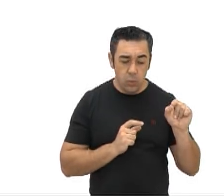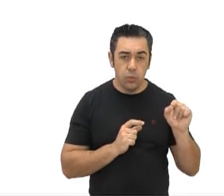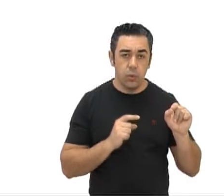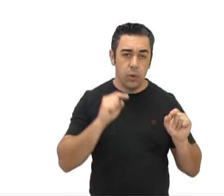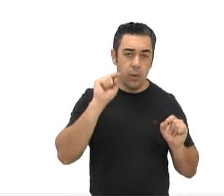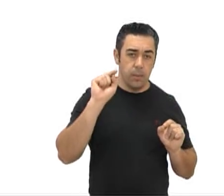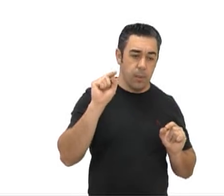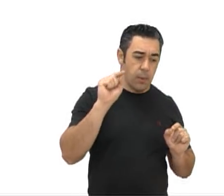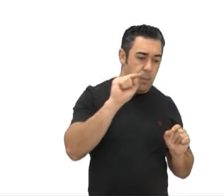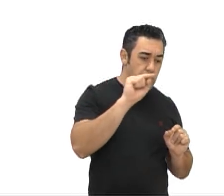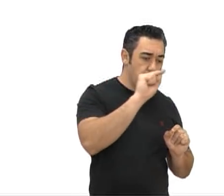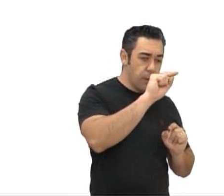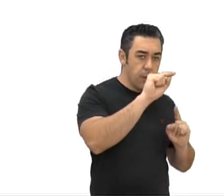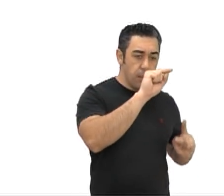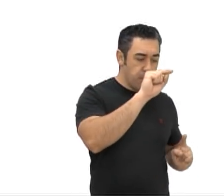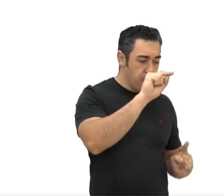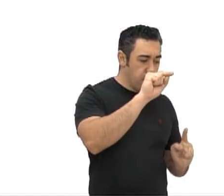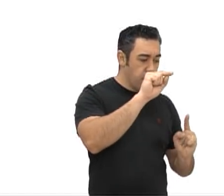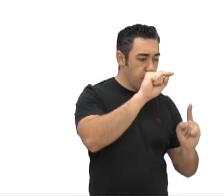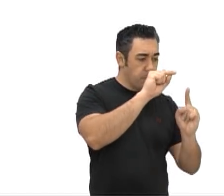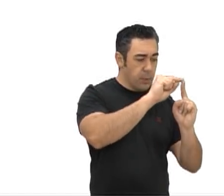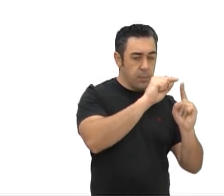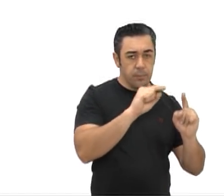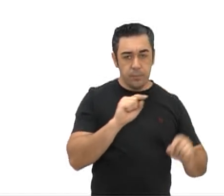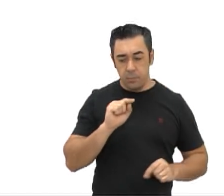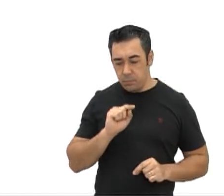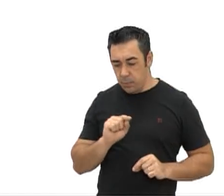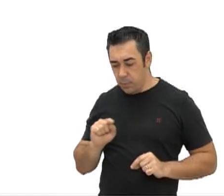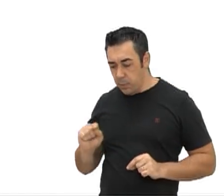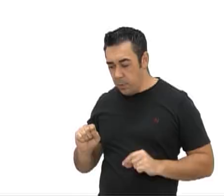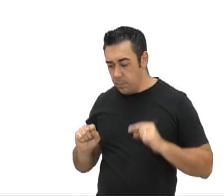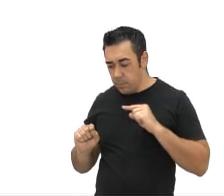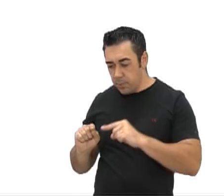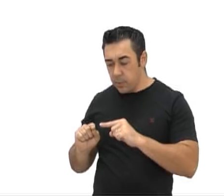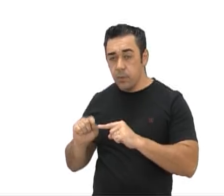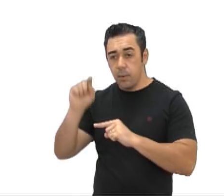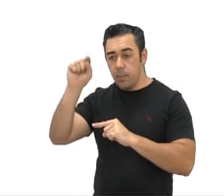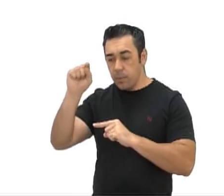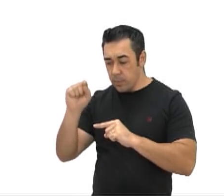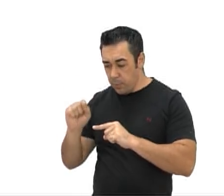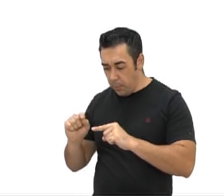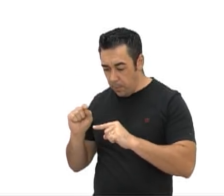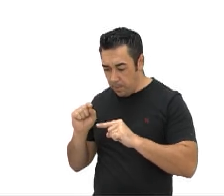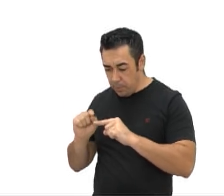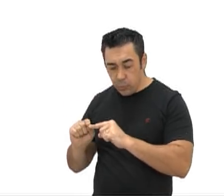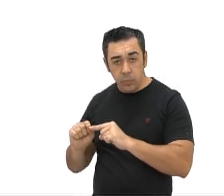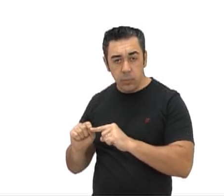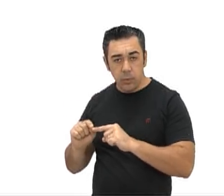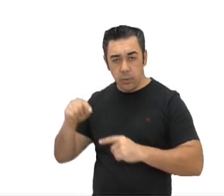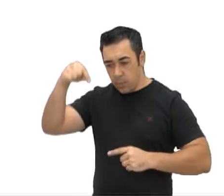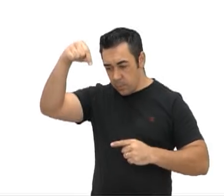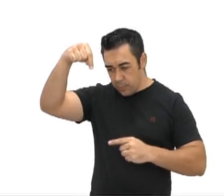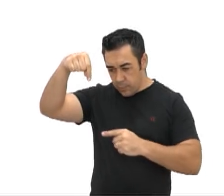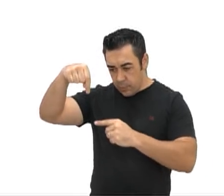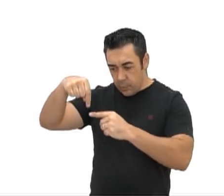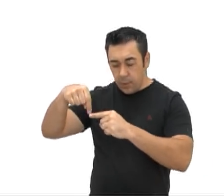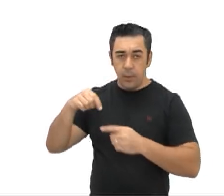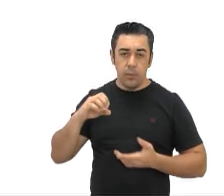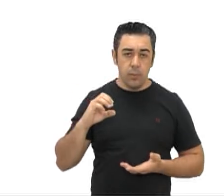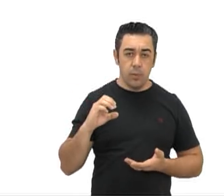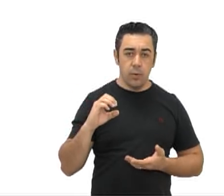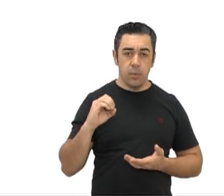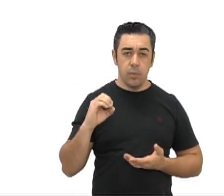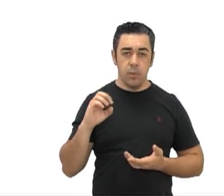cartesiano. Então, lembre-se, no plano cartesiano tem as suas coordenadas. Aqui no exemplo, a gente tem um